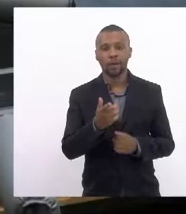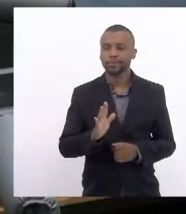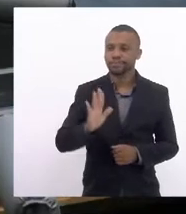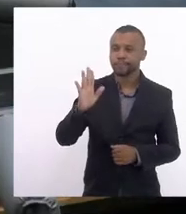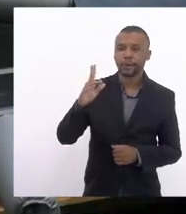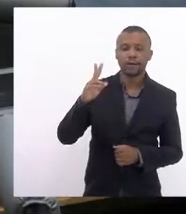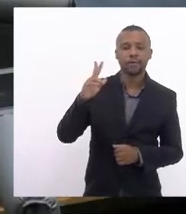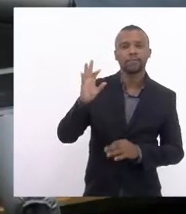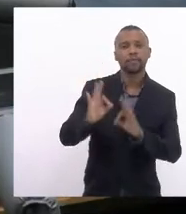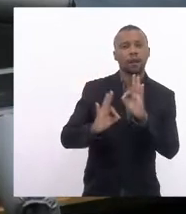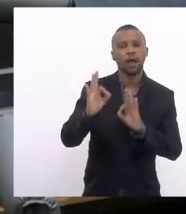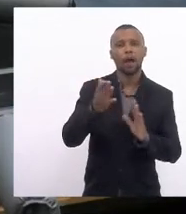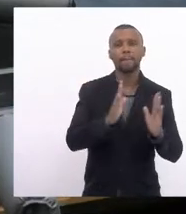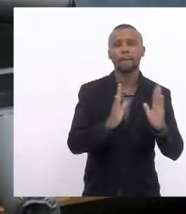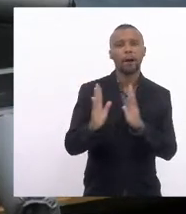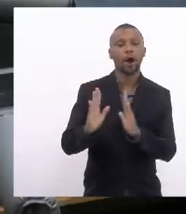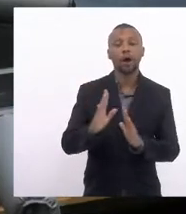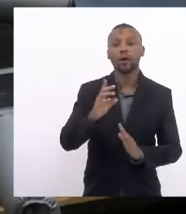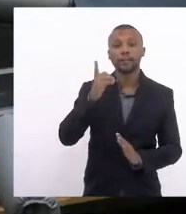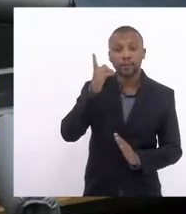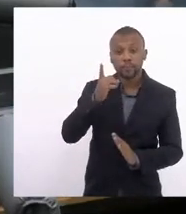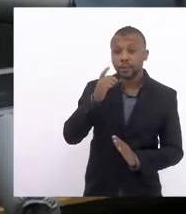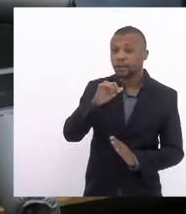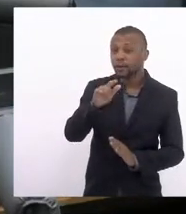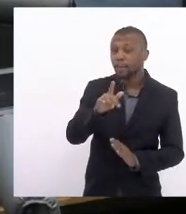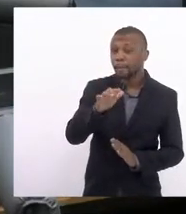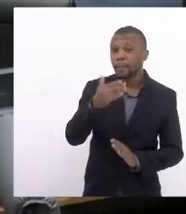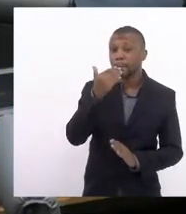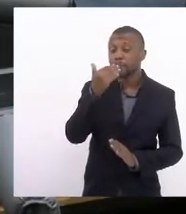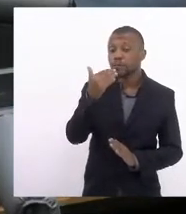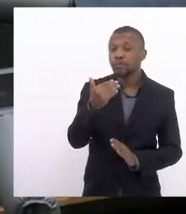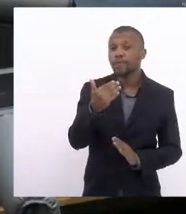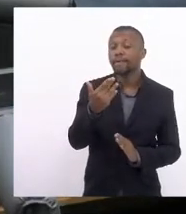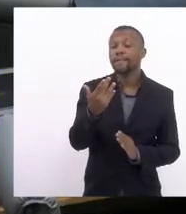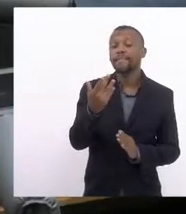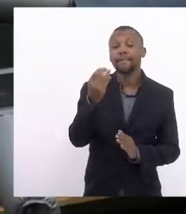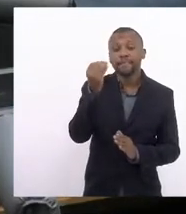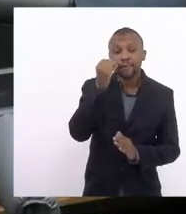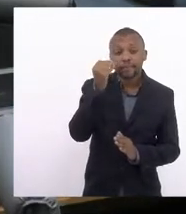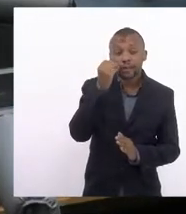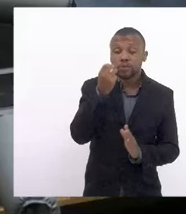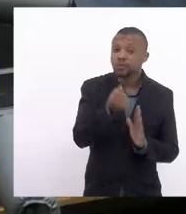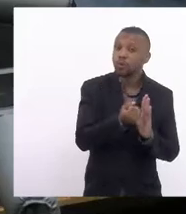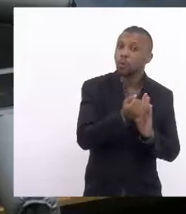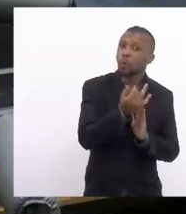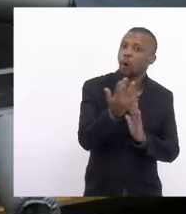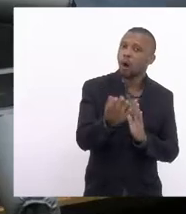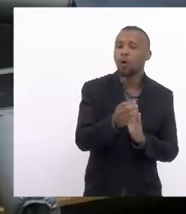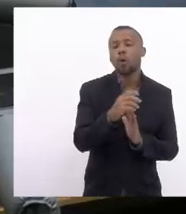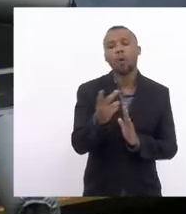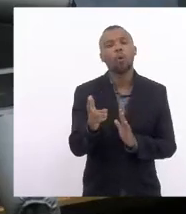ordem, questão de ordem, presidente. O deputado Jalmir pediu verificação nominal ou verificação de quórum para continuidade da sessão?